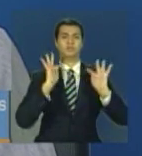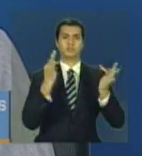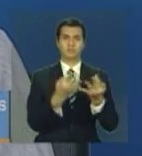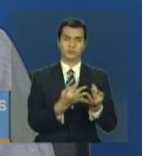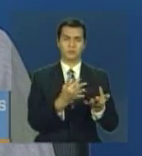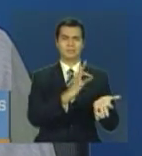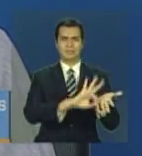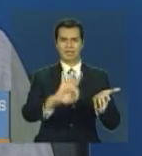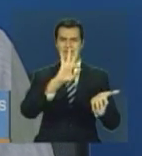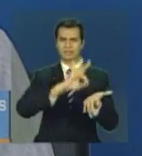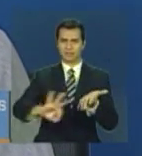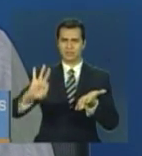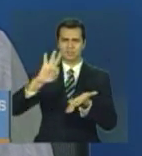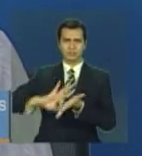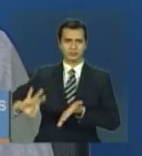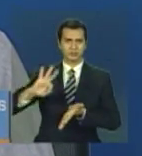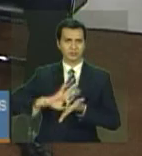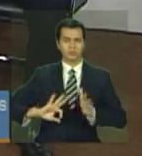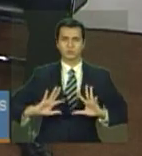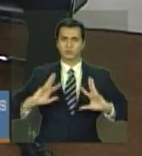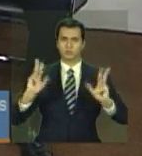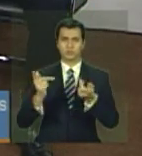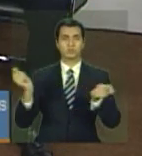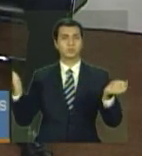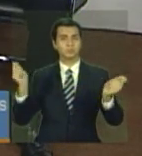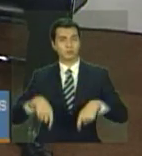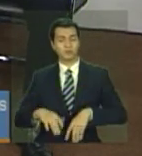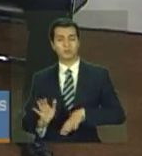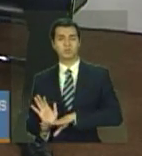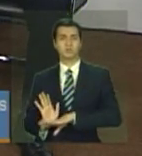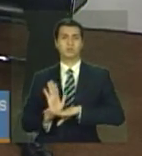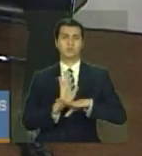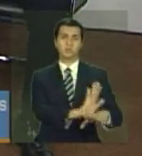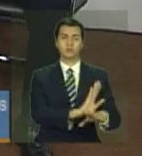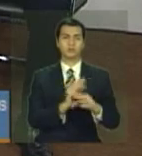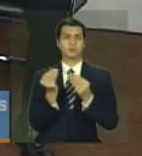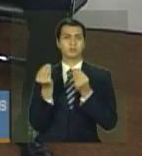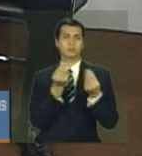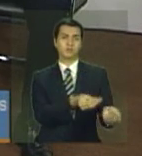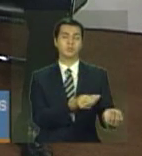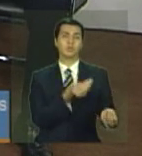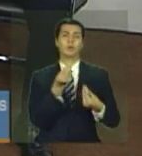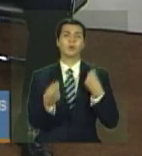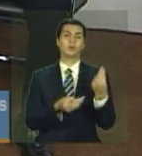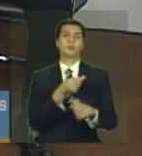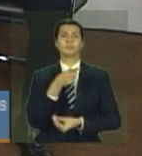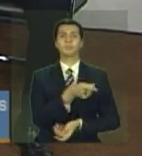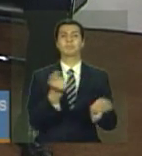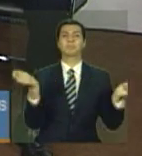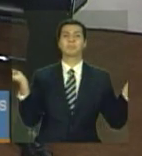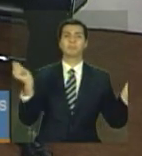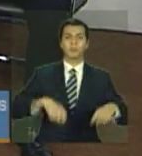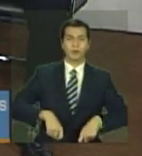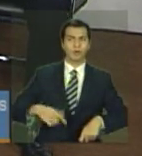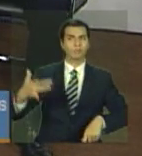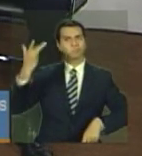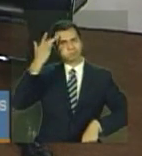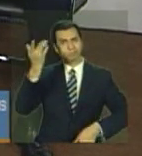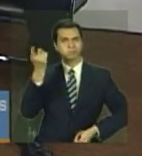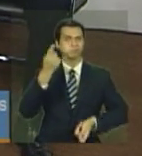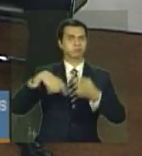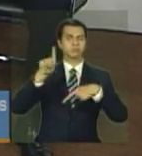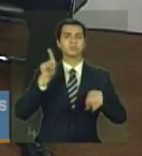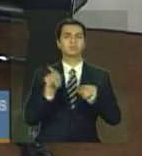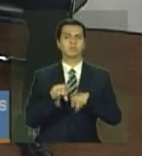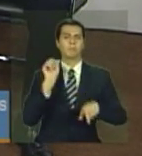famílias e ofertar um conjunto de... instrumentos que ampliem capacidades e oportunidade